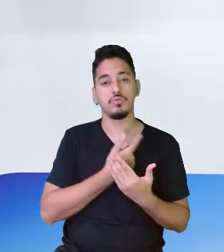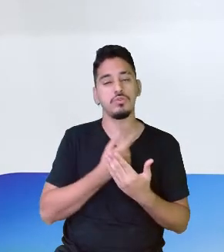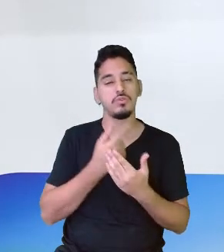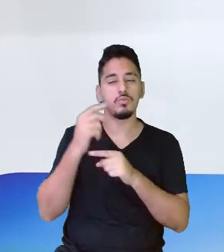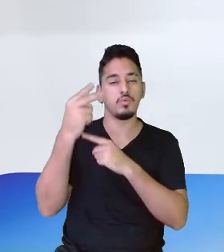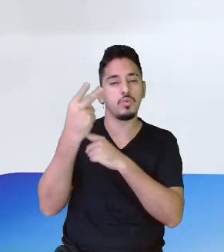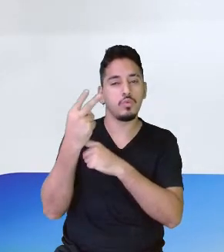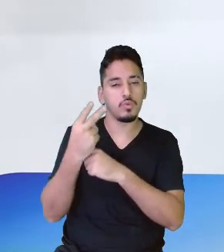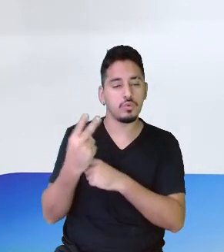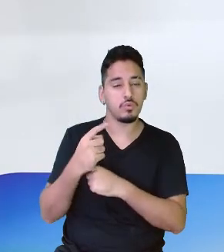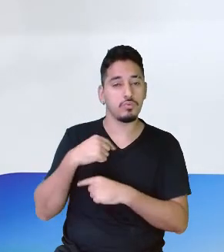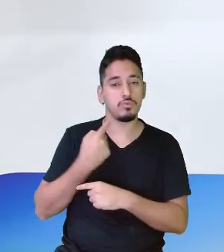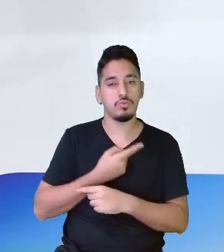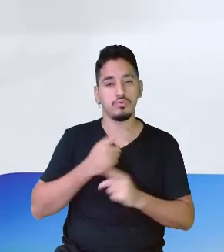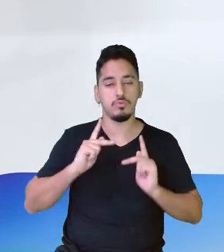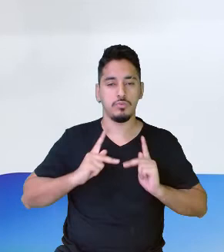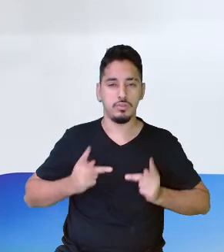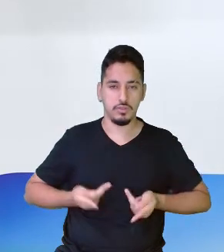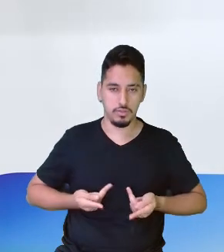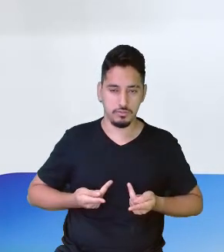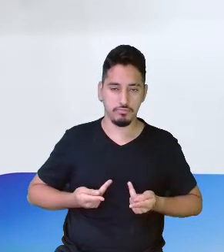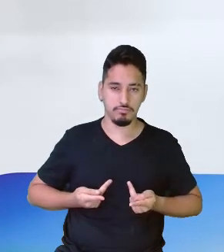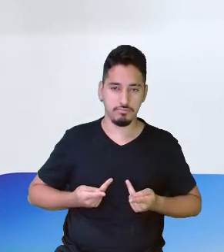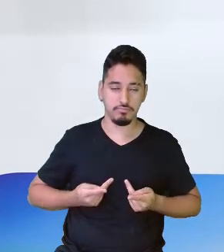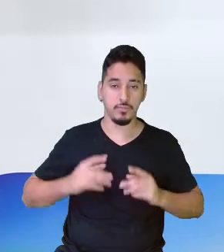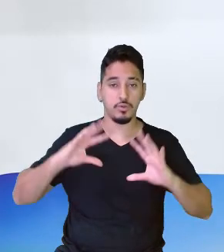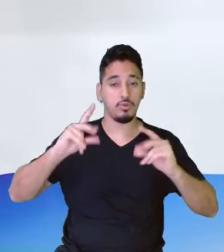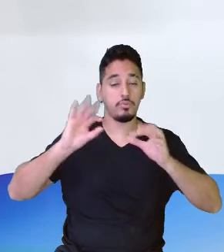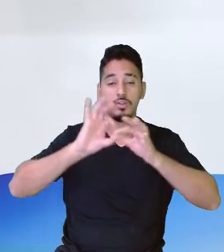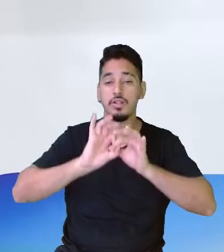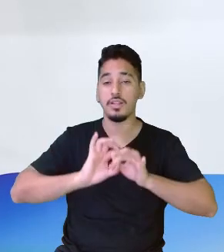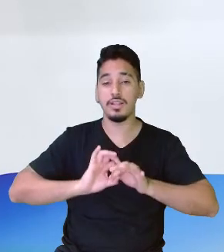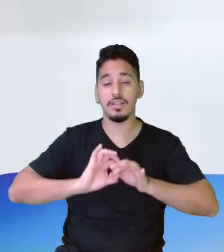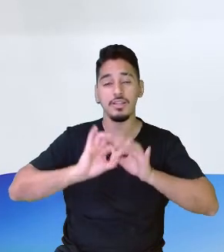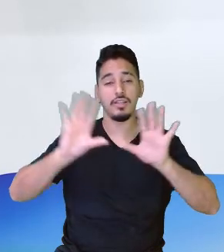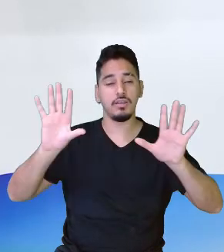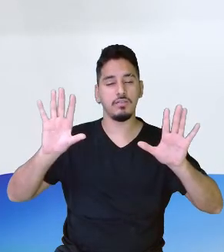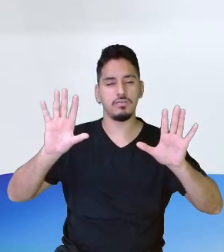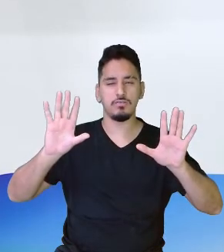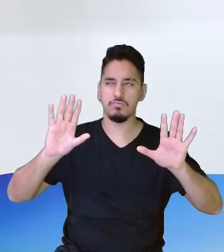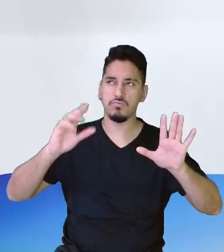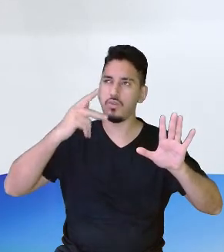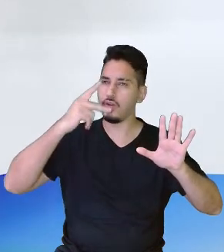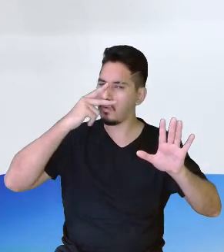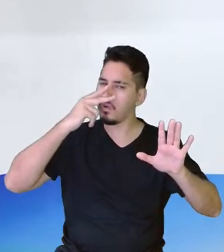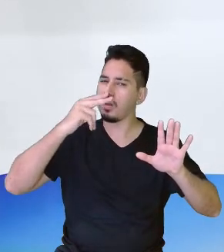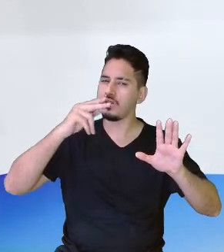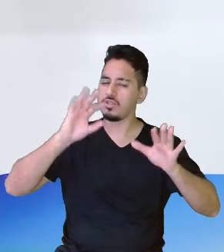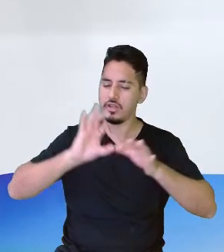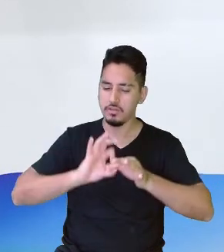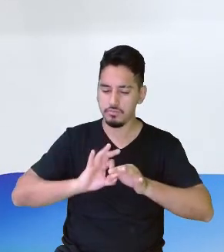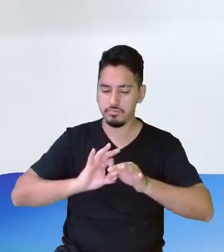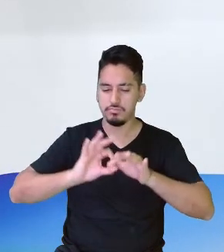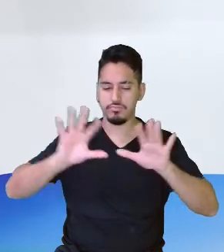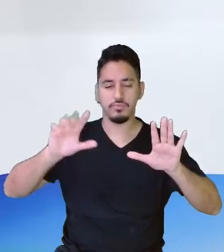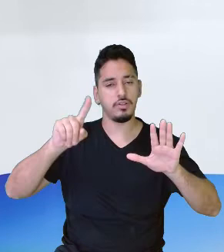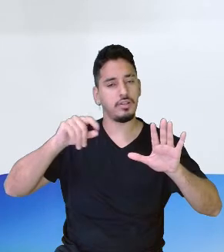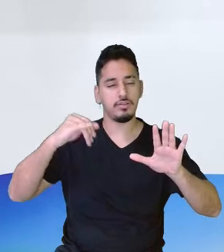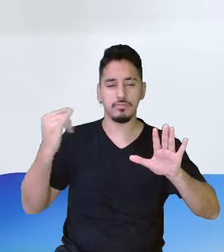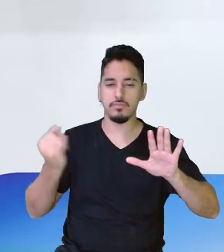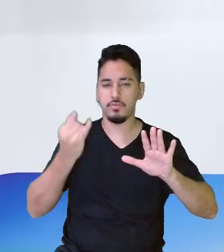todos enquanto humanidade. Tá? E totalmente livres, porque eu acho também que a liberdade ela é